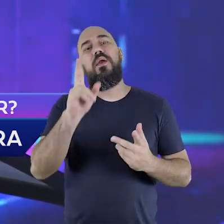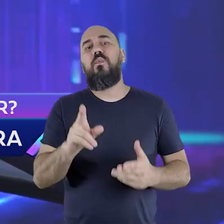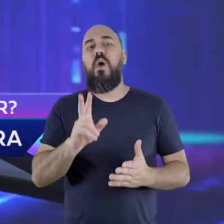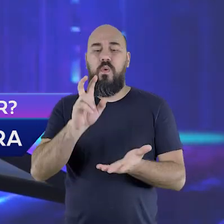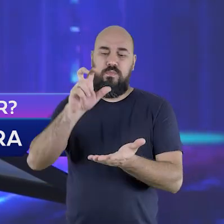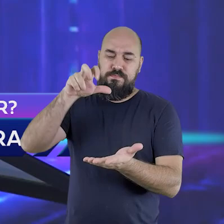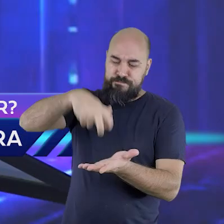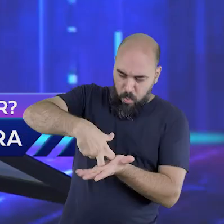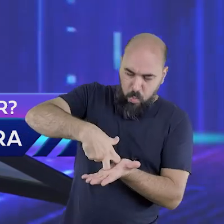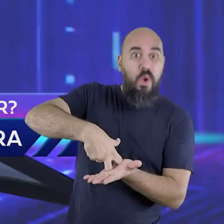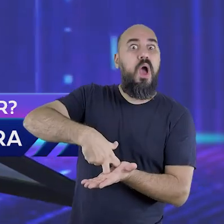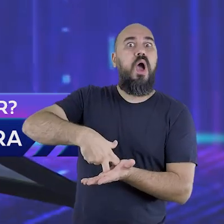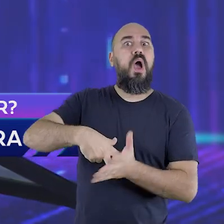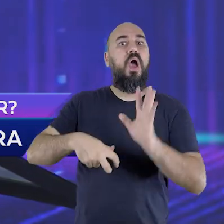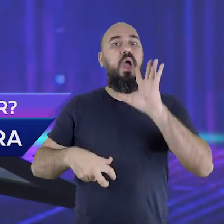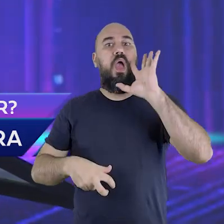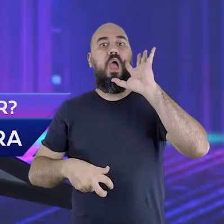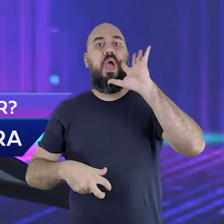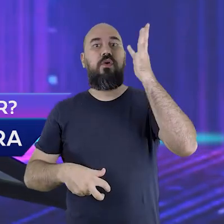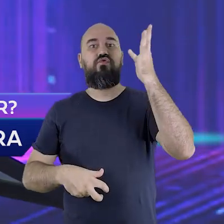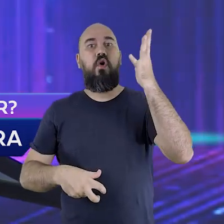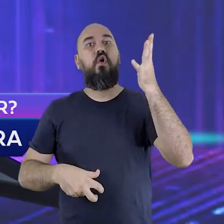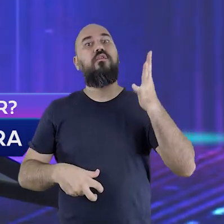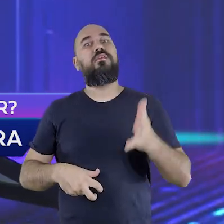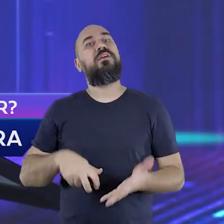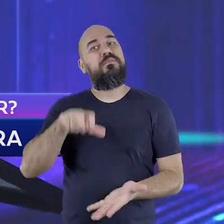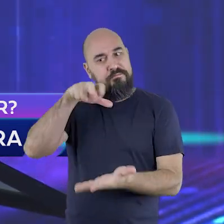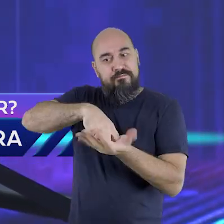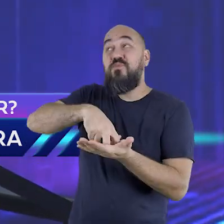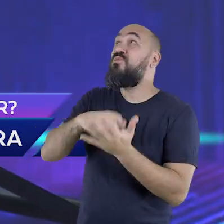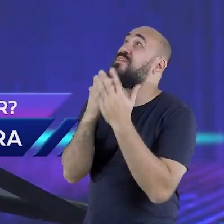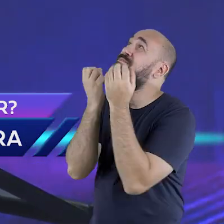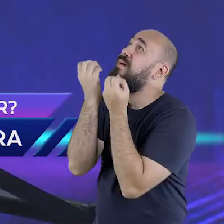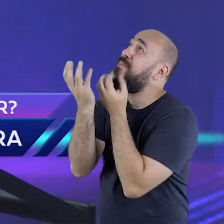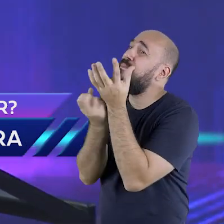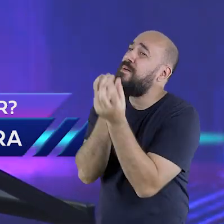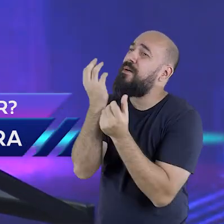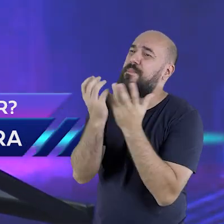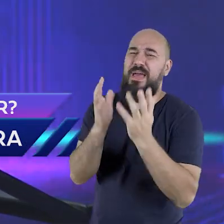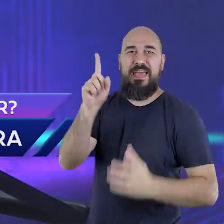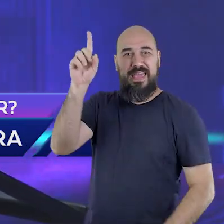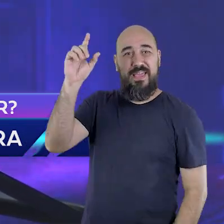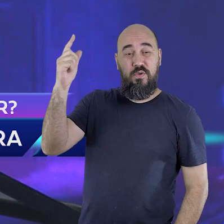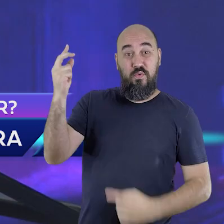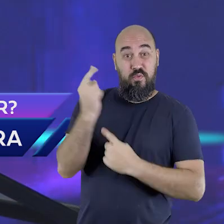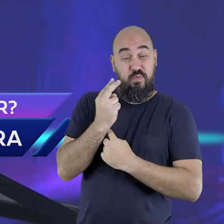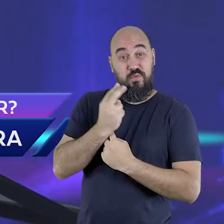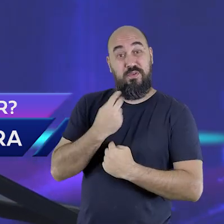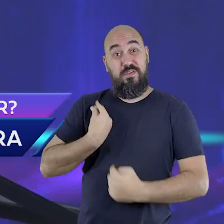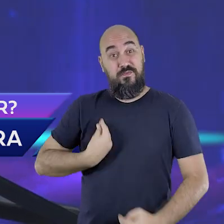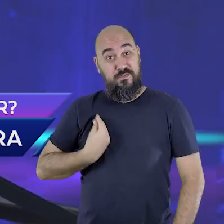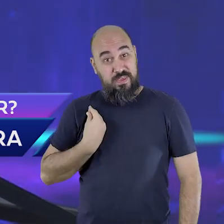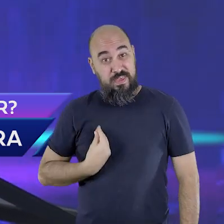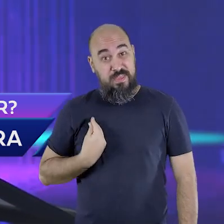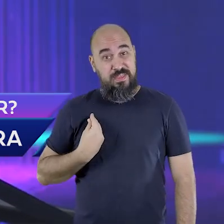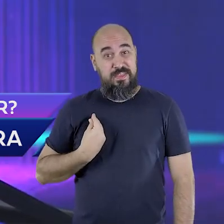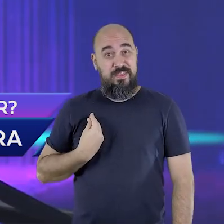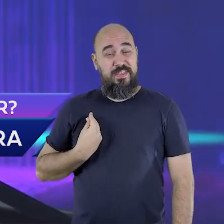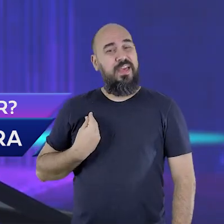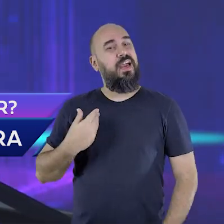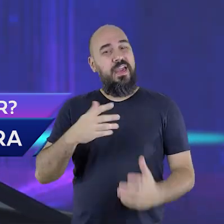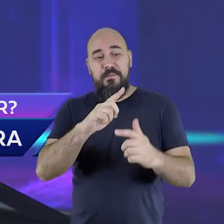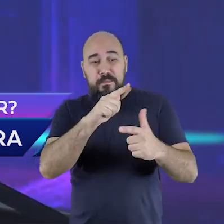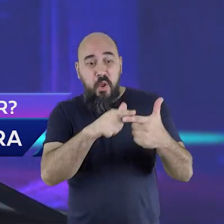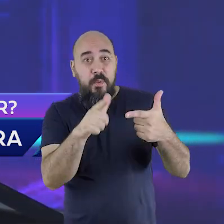do chão. Porque quando você se rende ao Senhor, Ele passa a ser o seu Deus. Ele passa a cuidar da sua vida. E aí, não há nada que